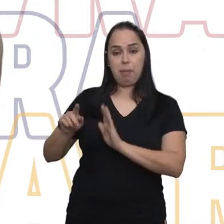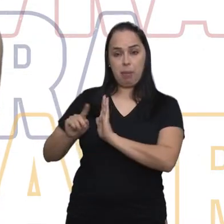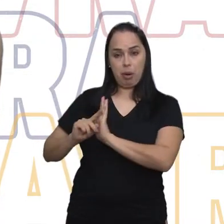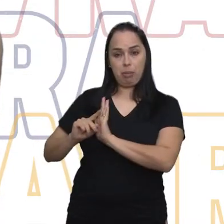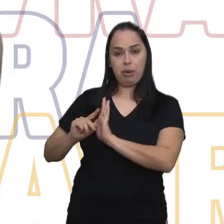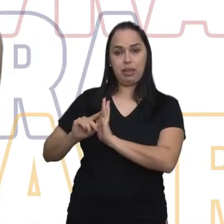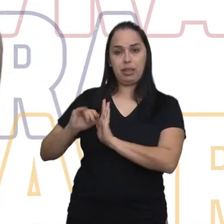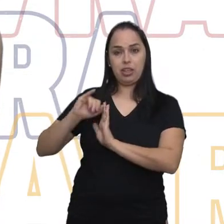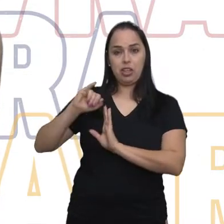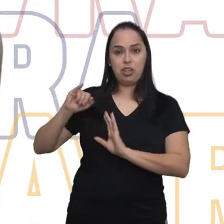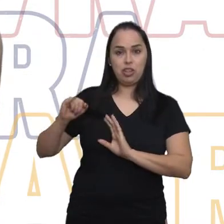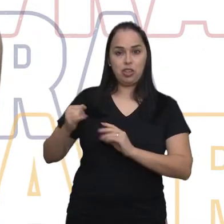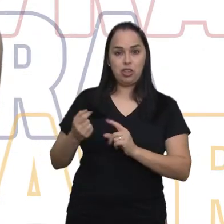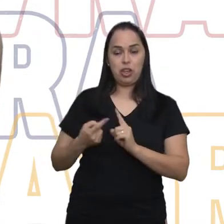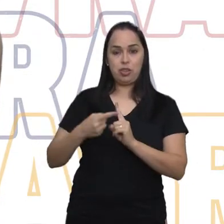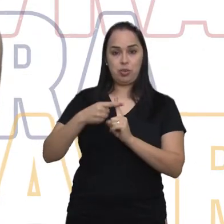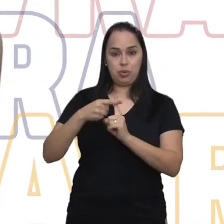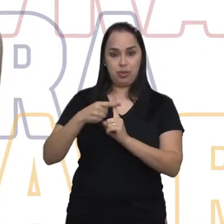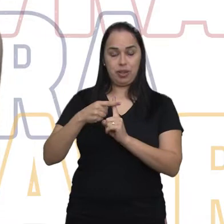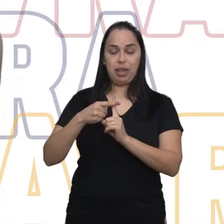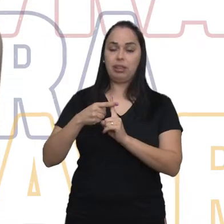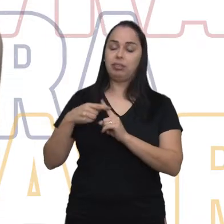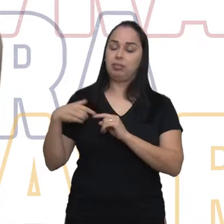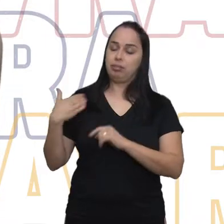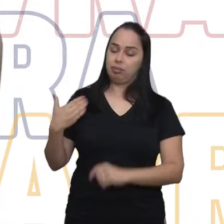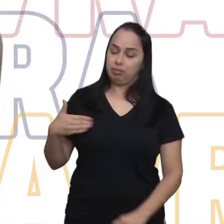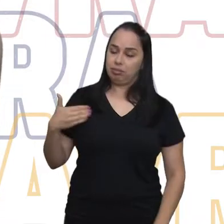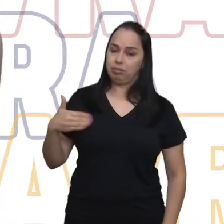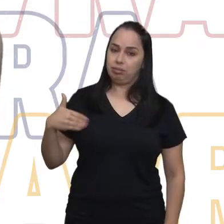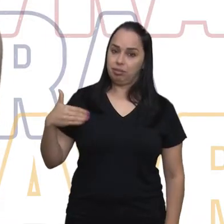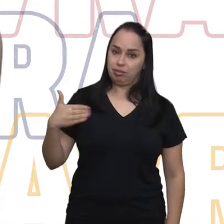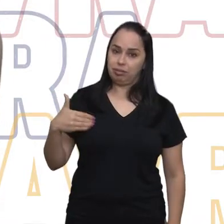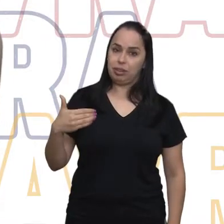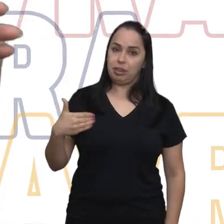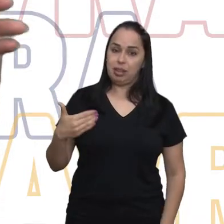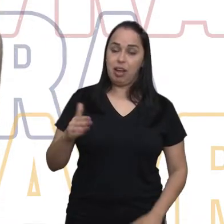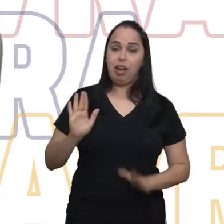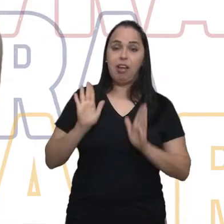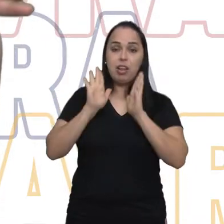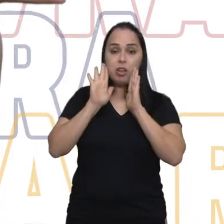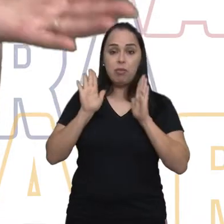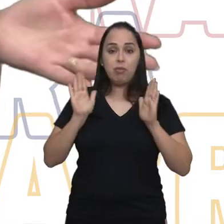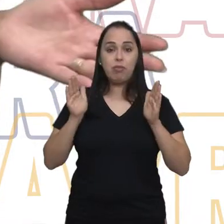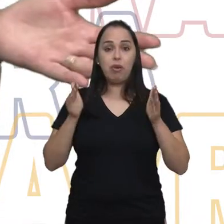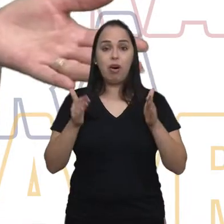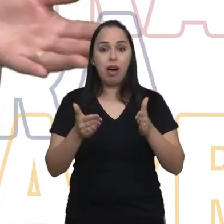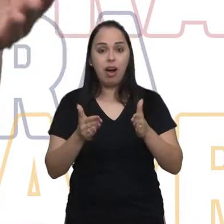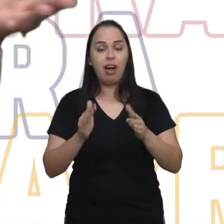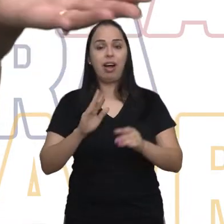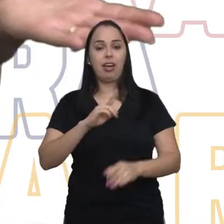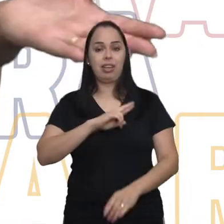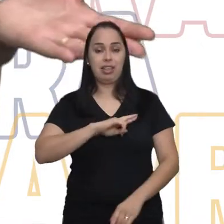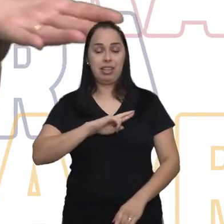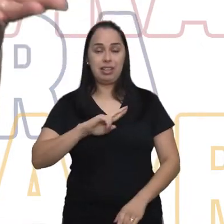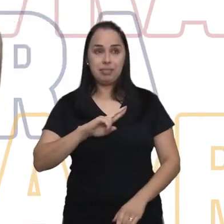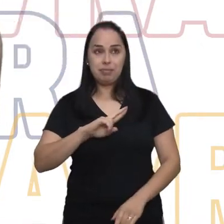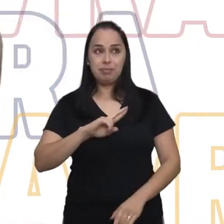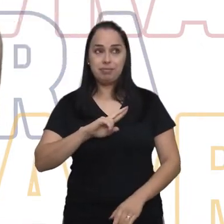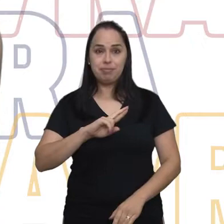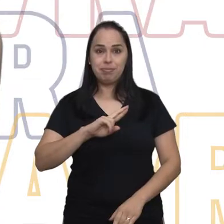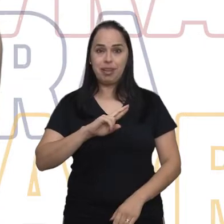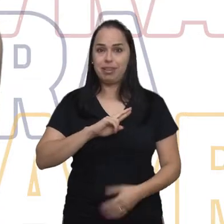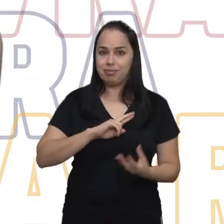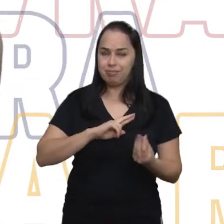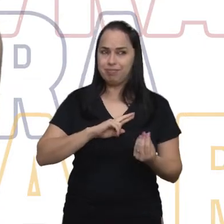jesuítas. Então já tem um procedimento todo voltado para a sacralidade, para a